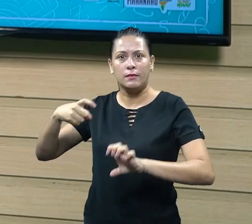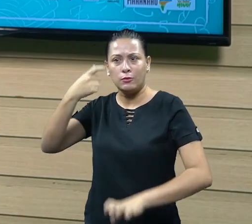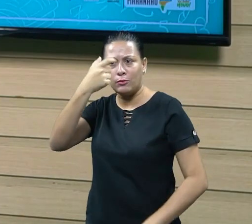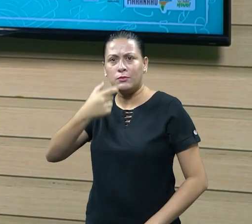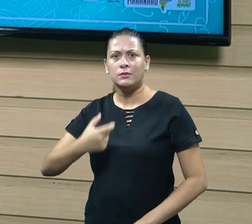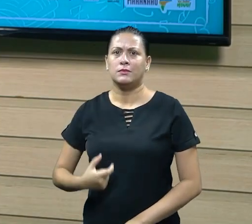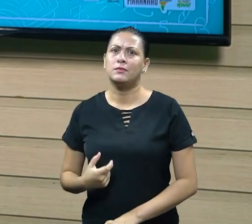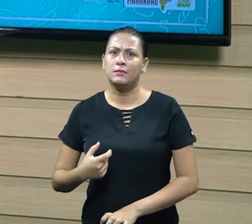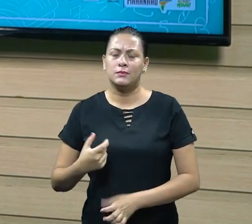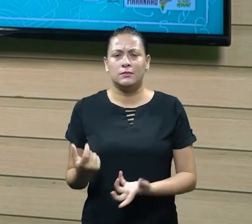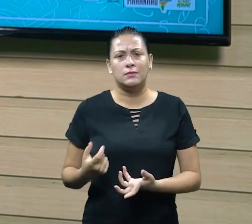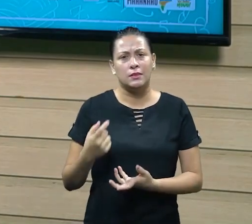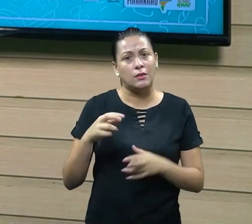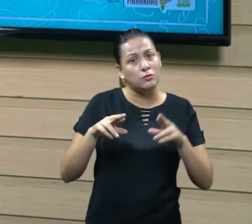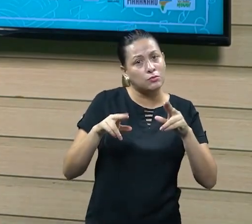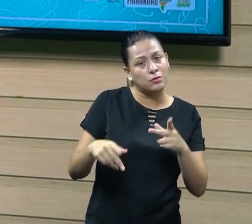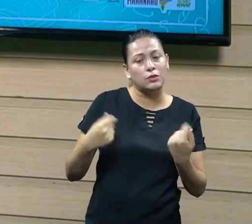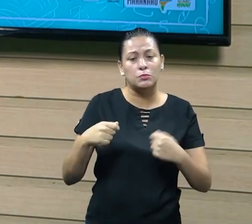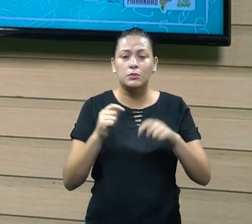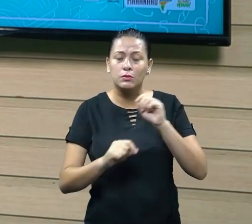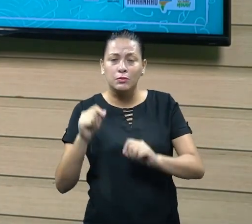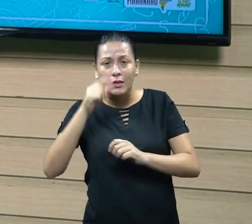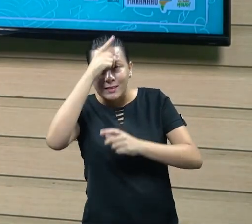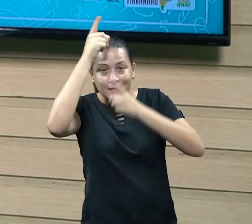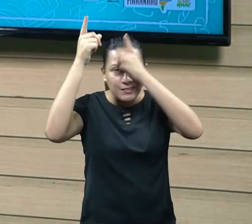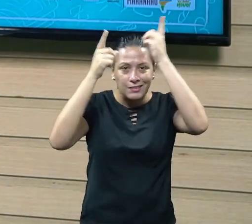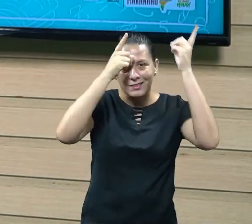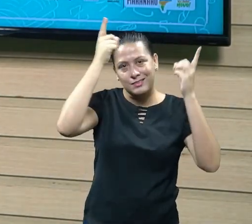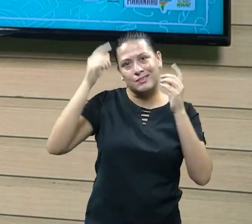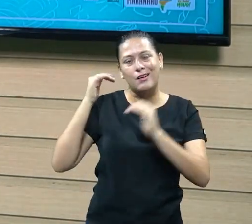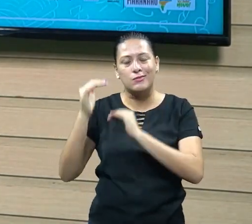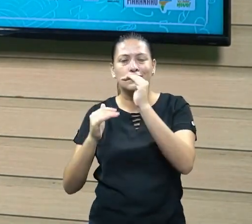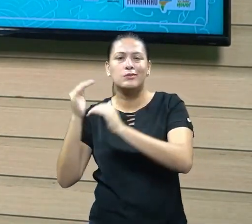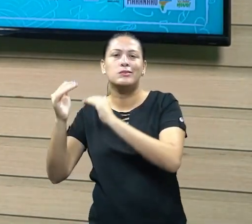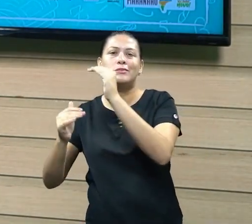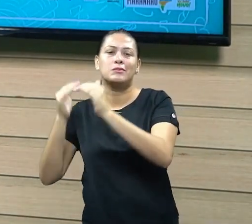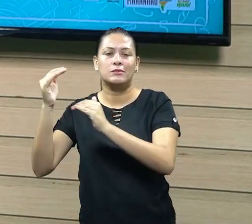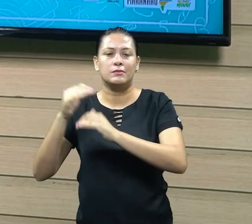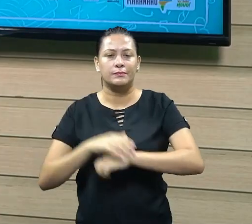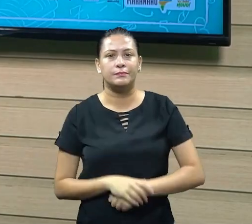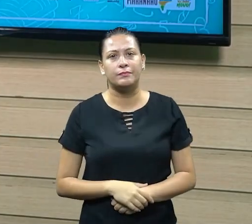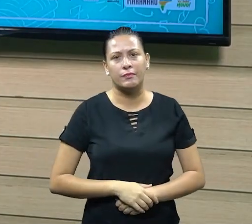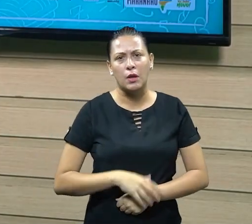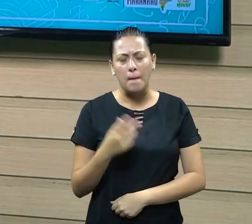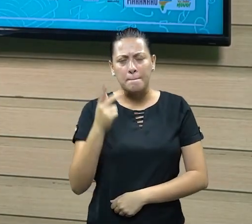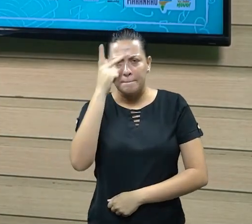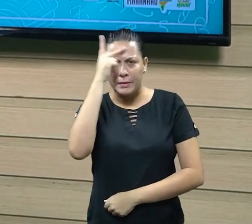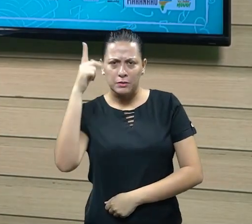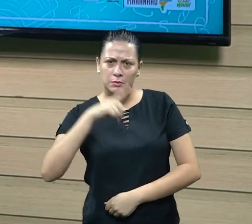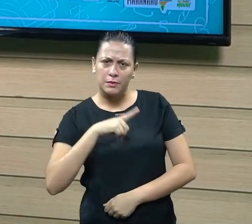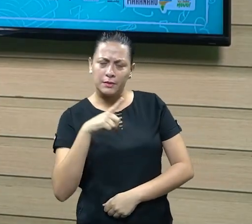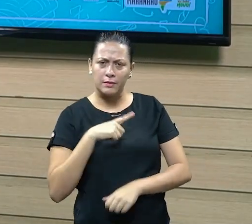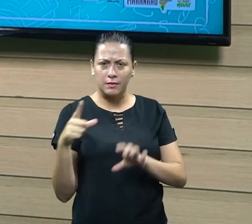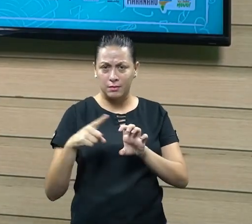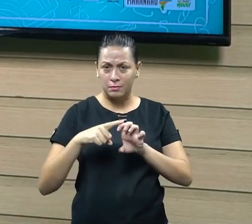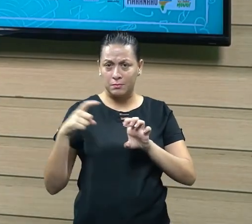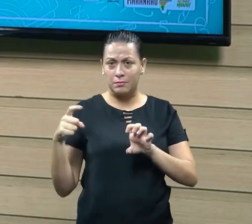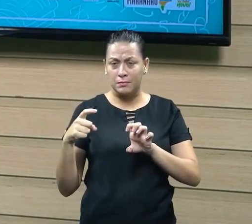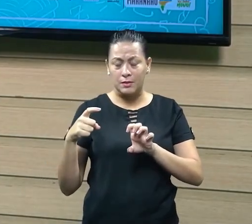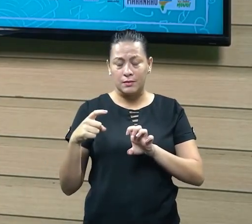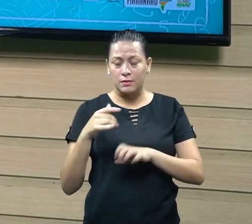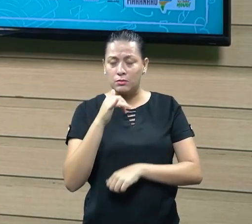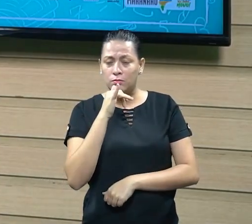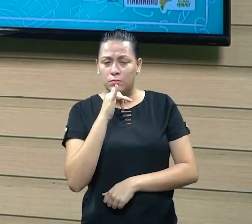fazer com que minha empresa cresça. E detalhe, não é empreendedor só quem é dono de empresa. Eu posso ser funcionário de uma empresa sem